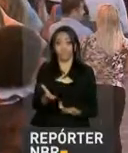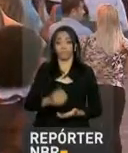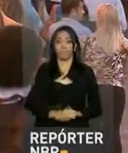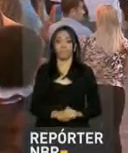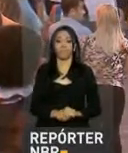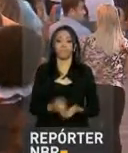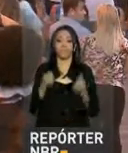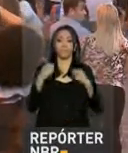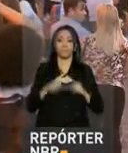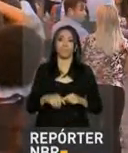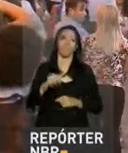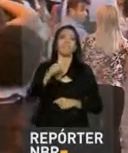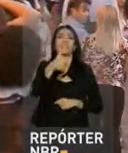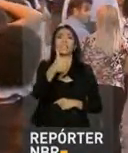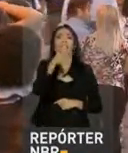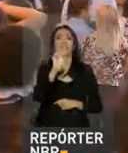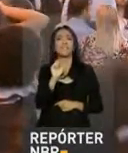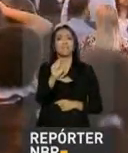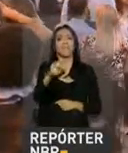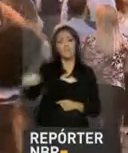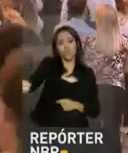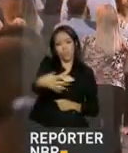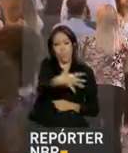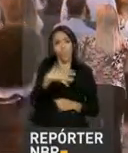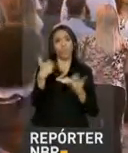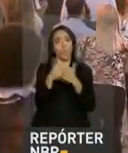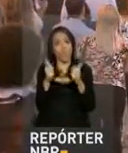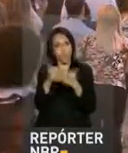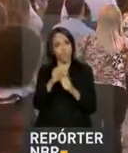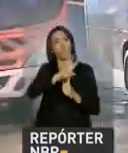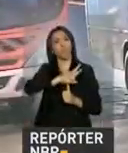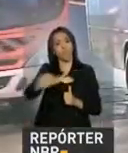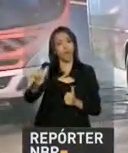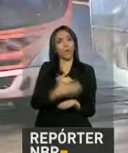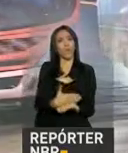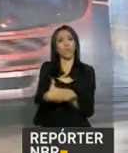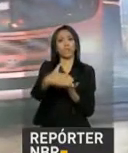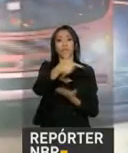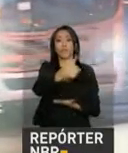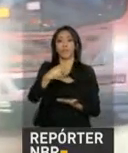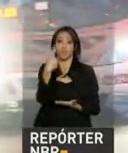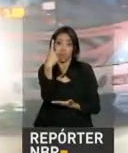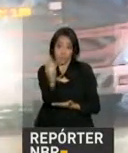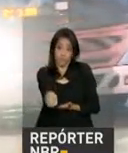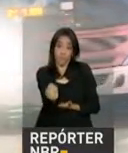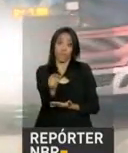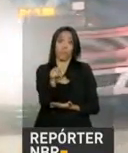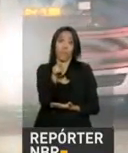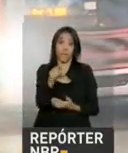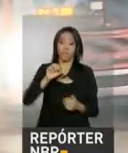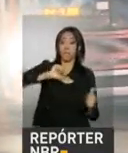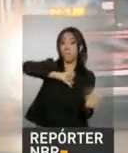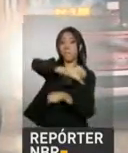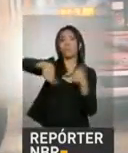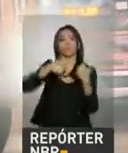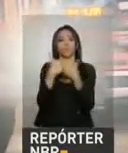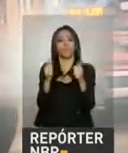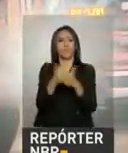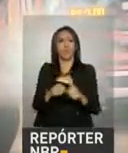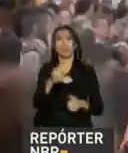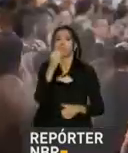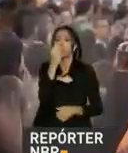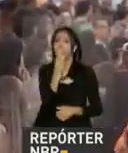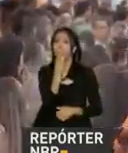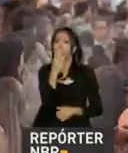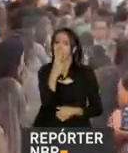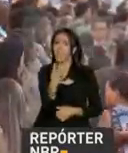10 mil novos ônibus vão estar nas ruas em 2017 a renovação da frota vai ser financiada por 3 bilhões de